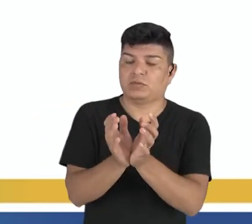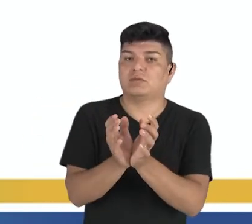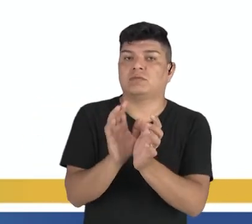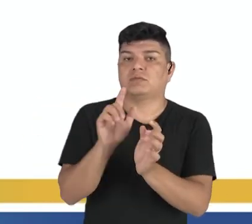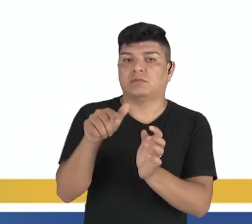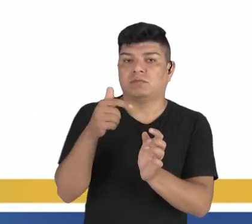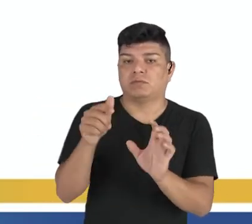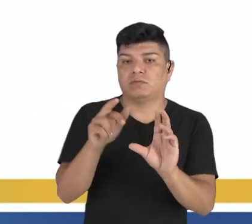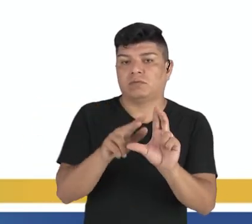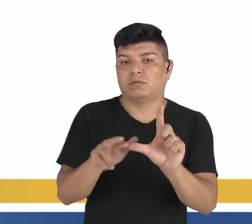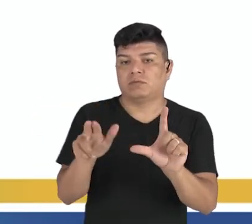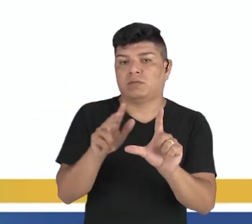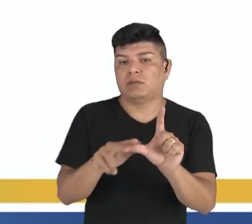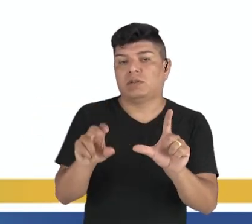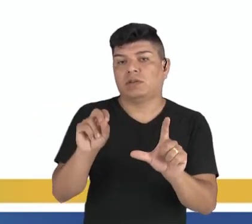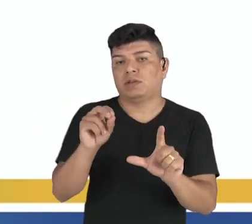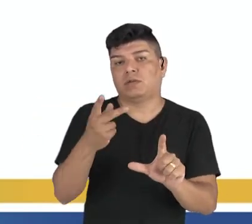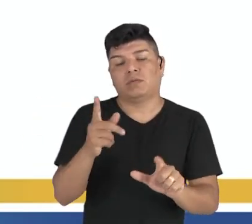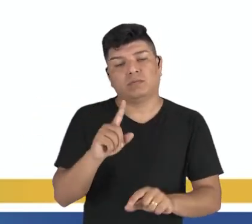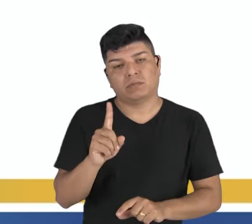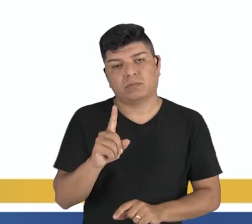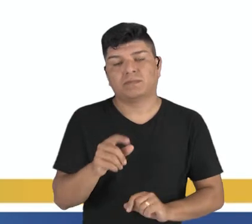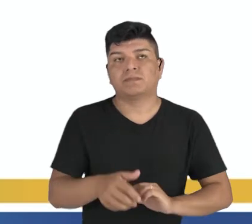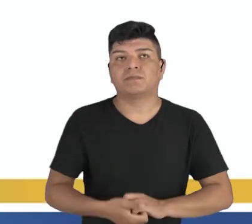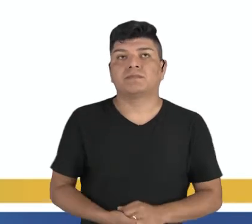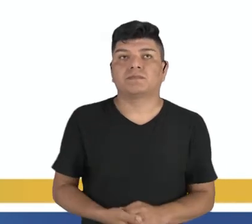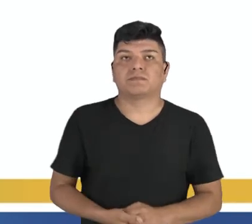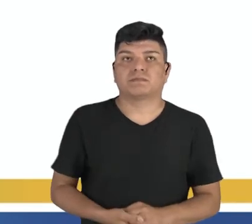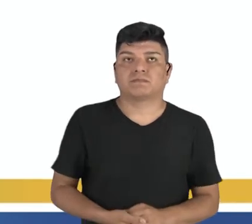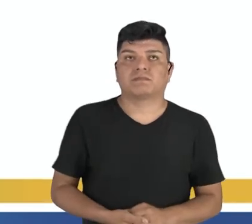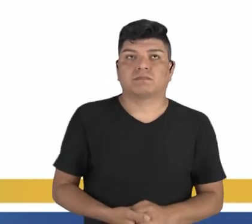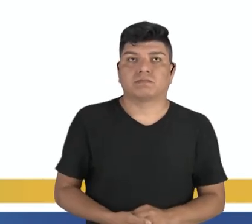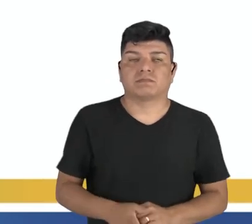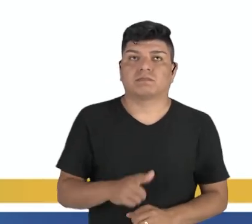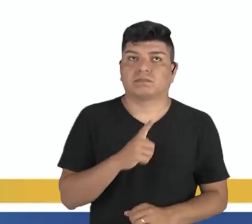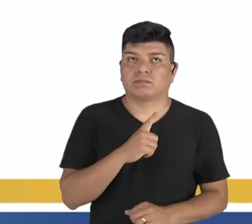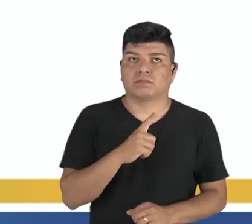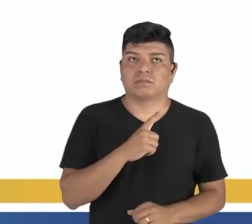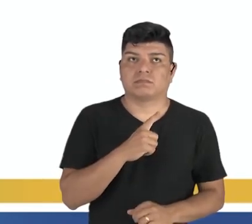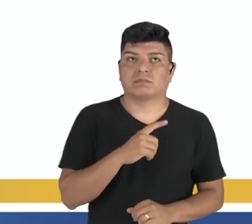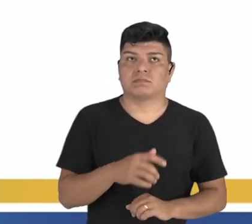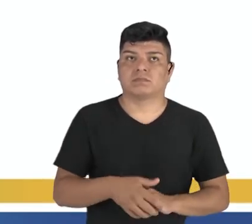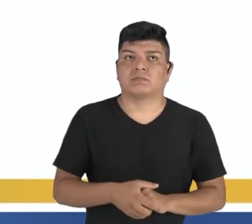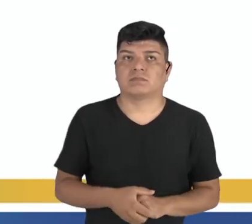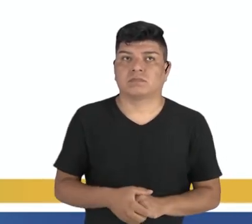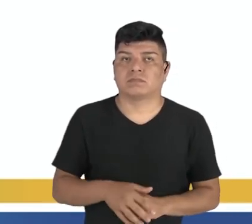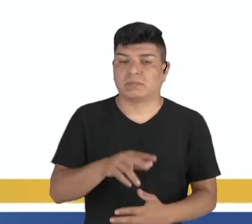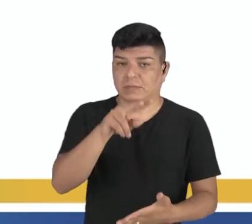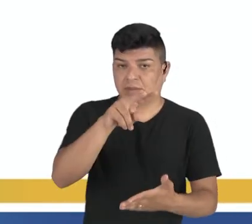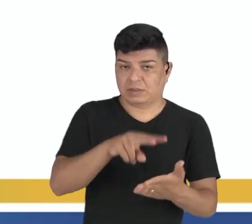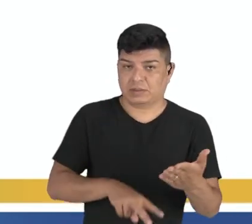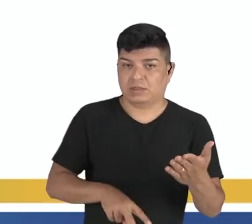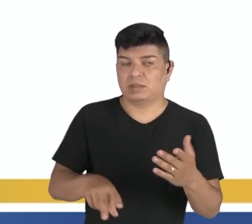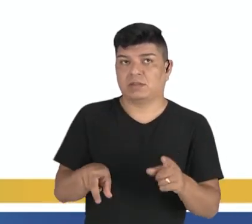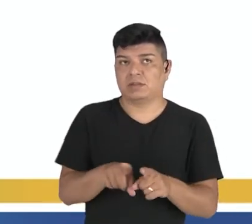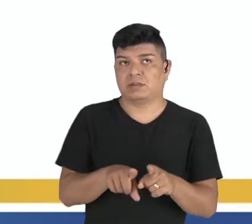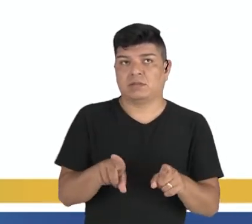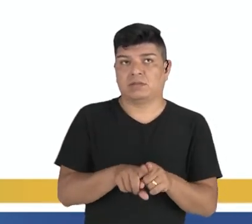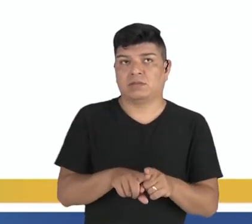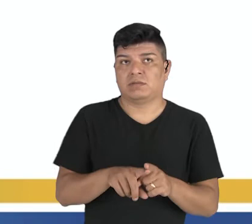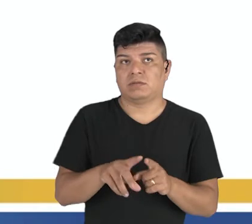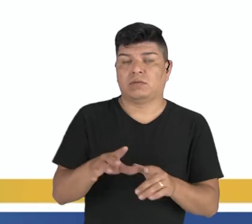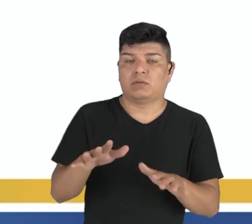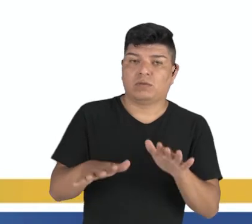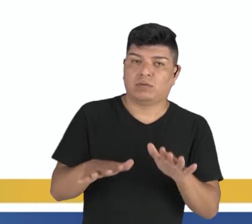com uma letra ou não, certo? Ainda nós temos a parte literal, ou